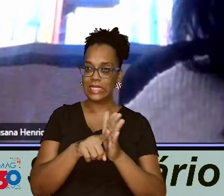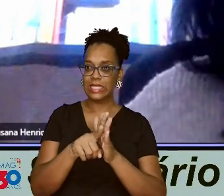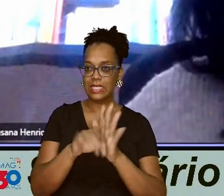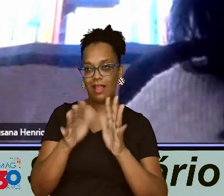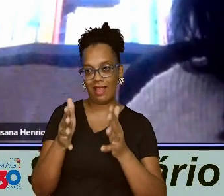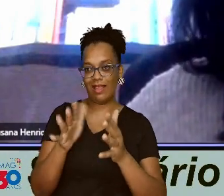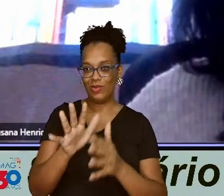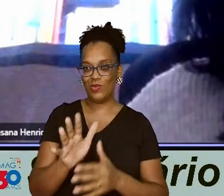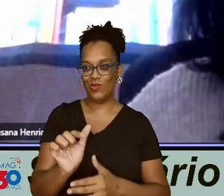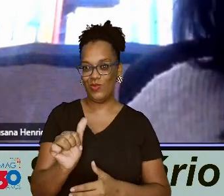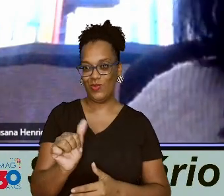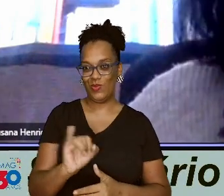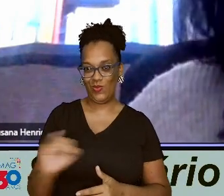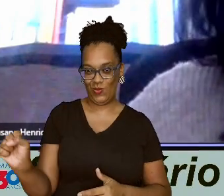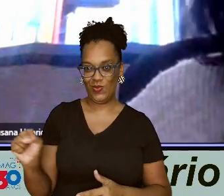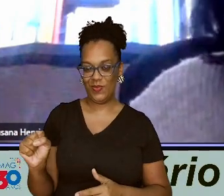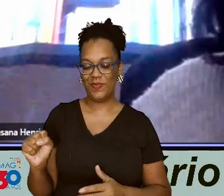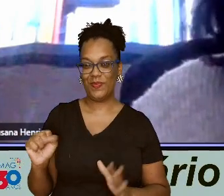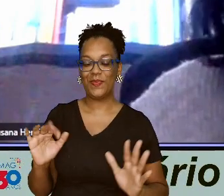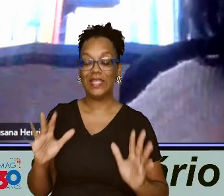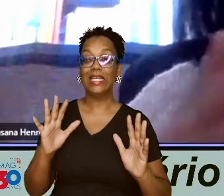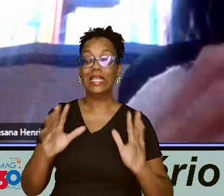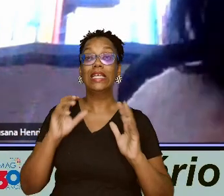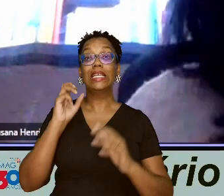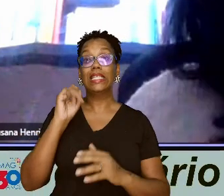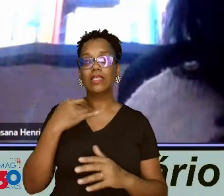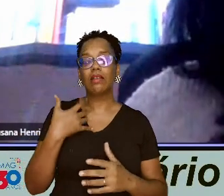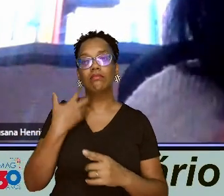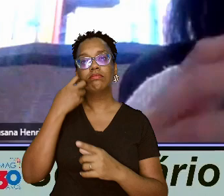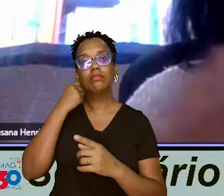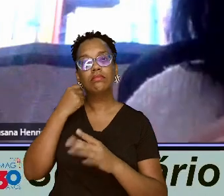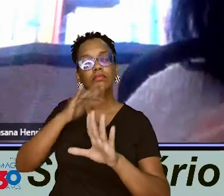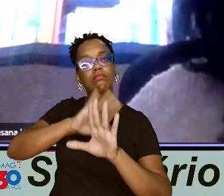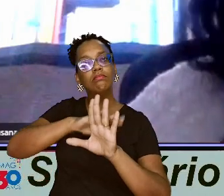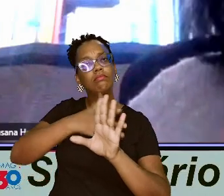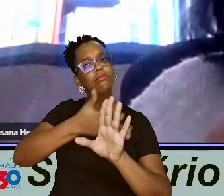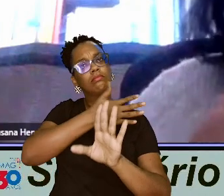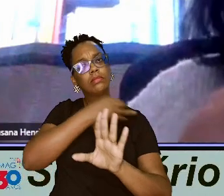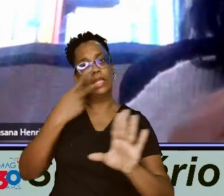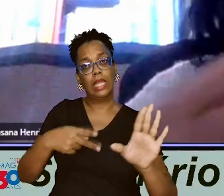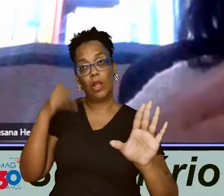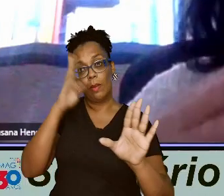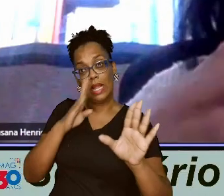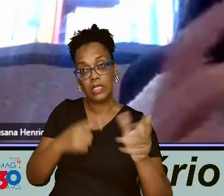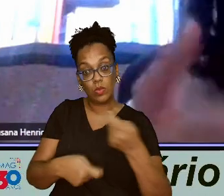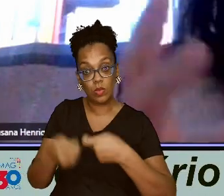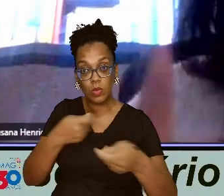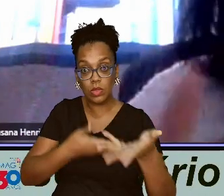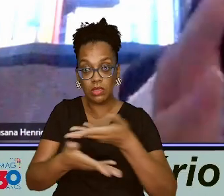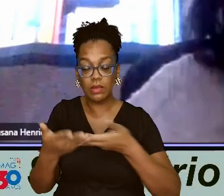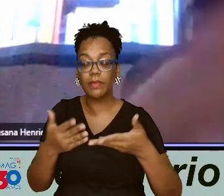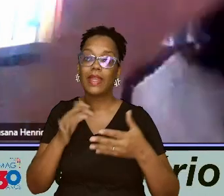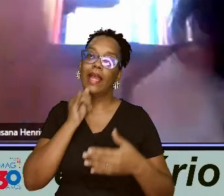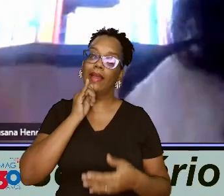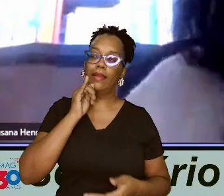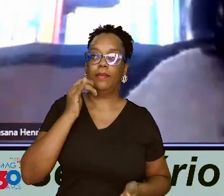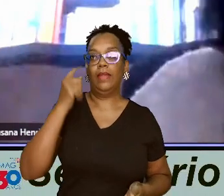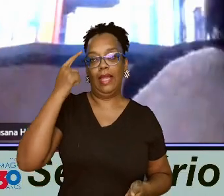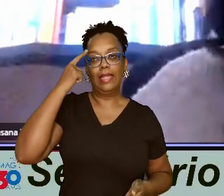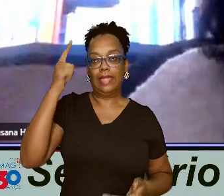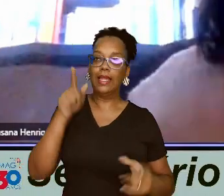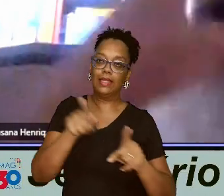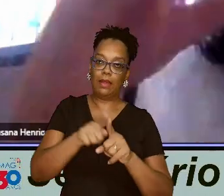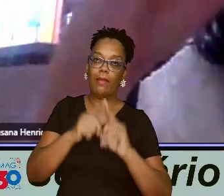né? Se a gente adotou muito dos precedentes no Brasil para gerir, porque a ideia também é, né, para além